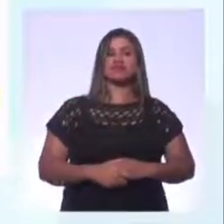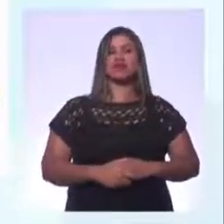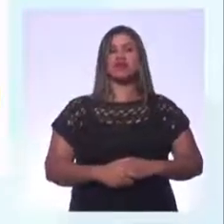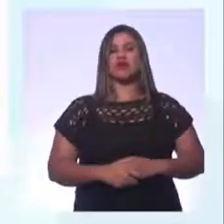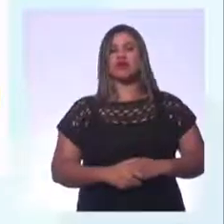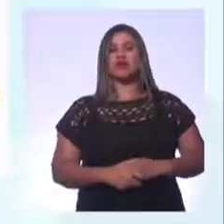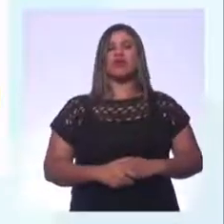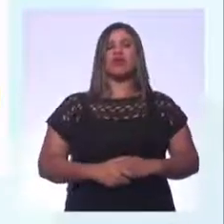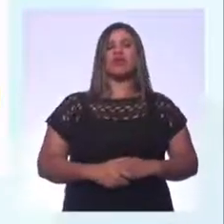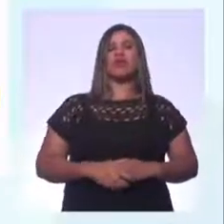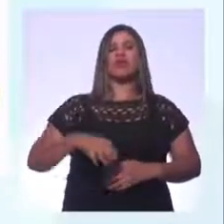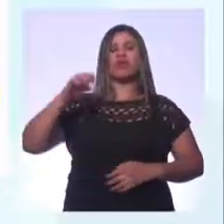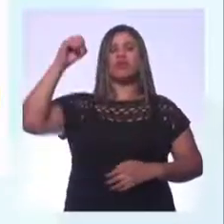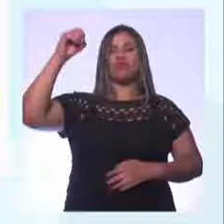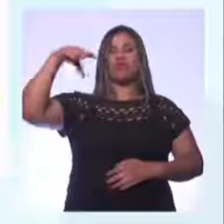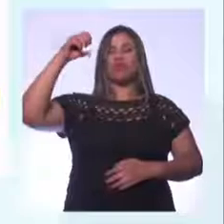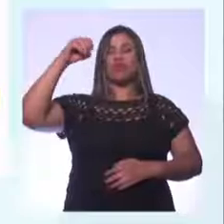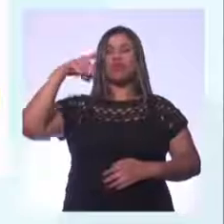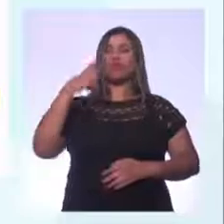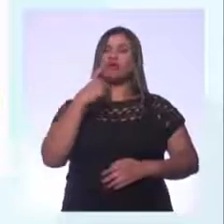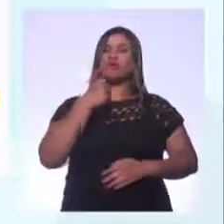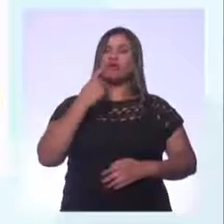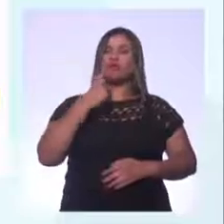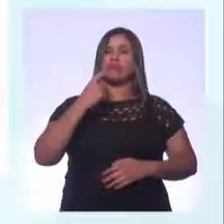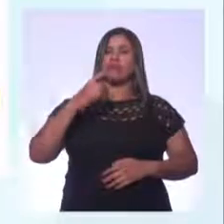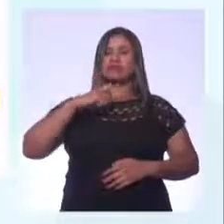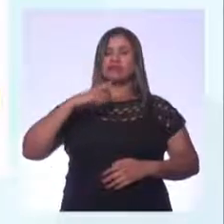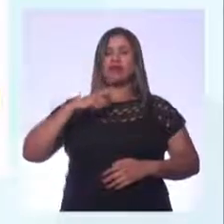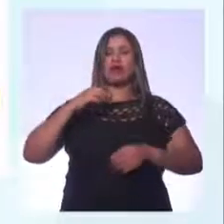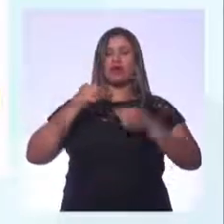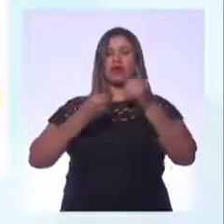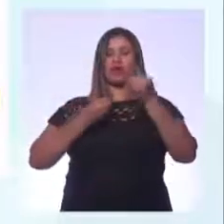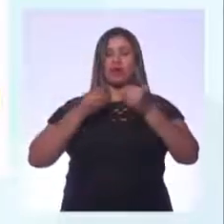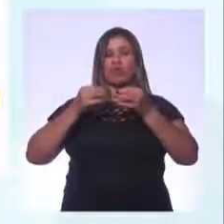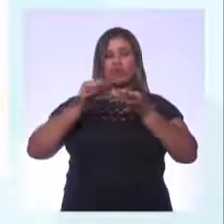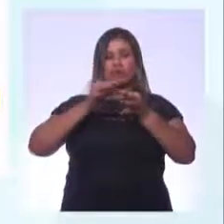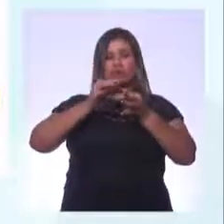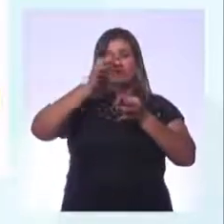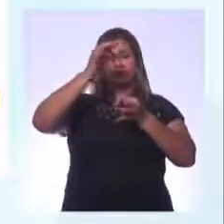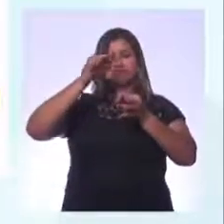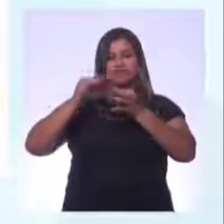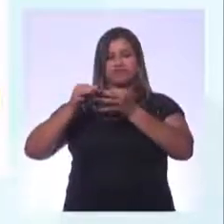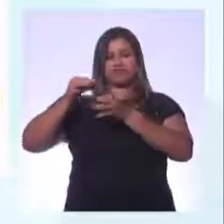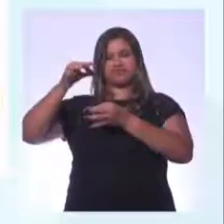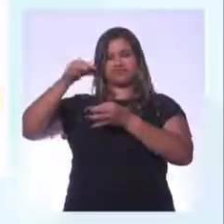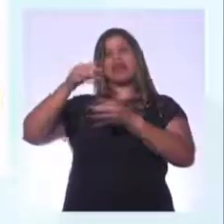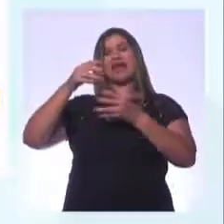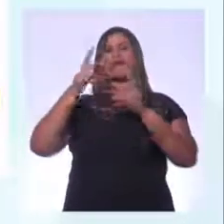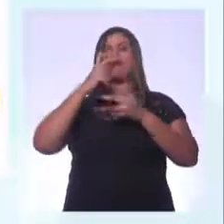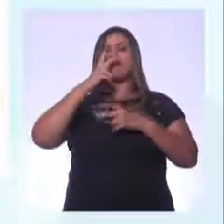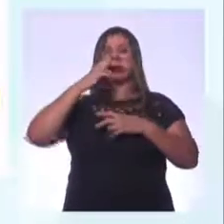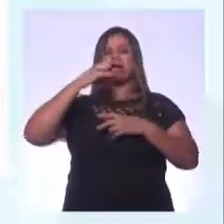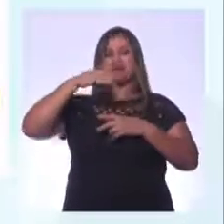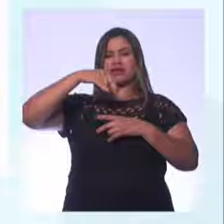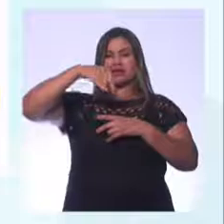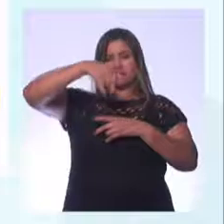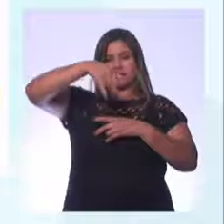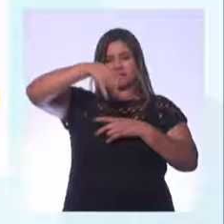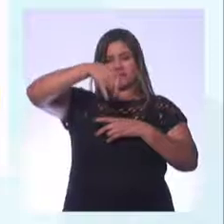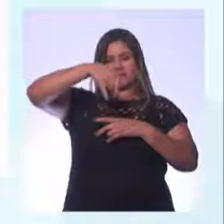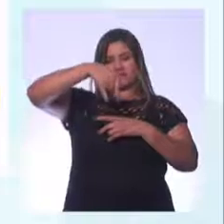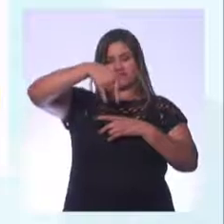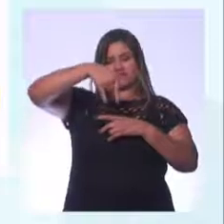vocês observarem, as hastes, elas têm tamanhos diferentes. A haste menor é a que tem o